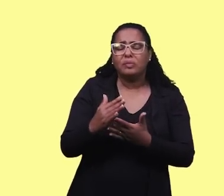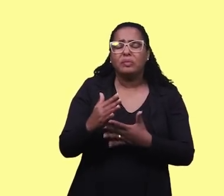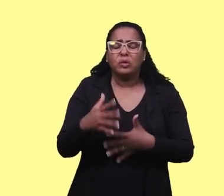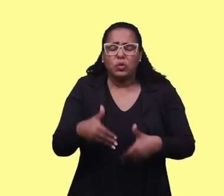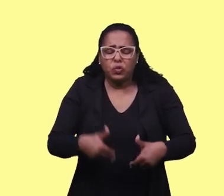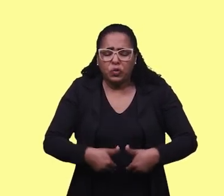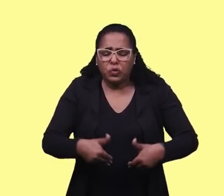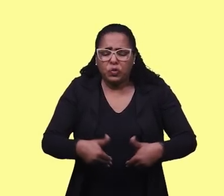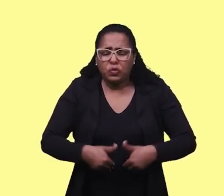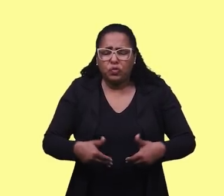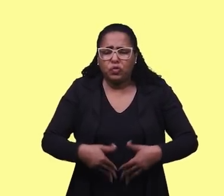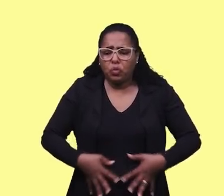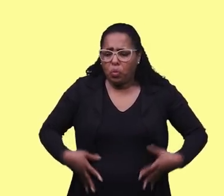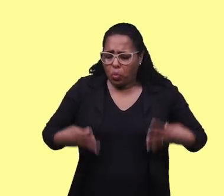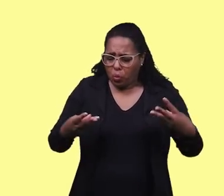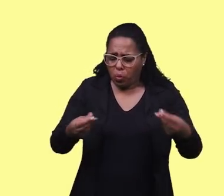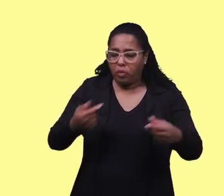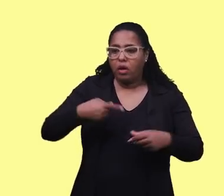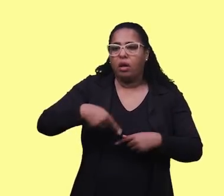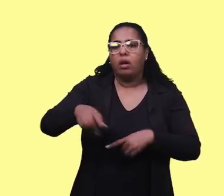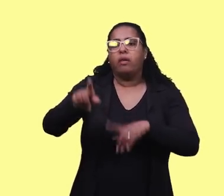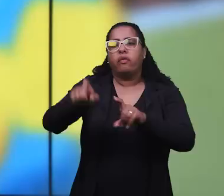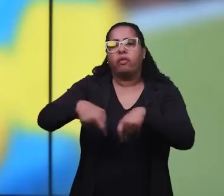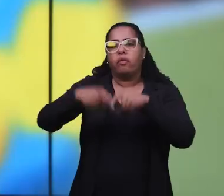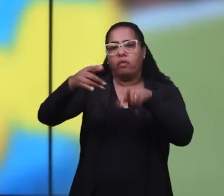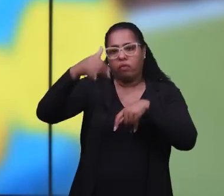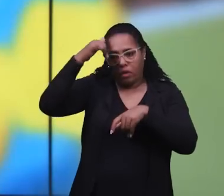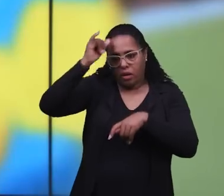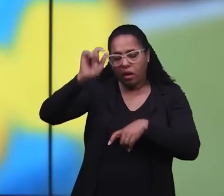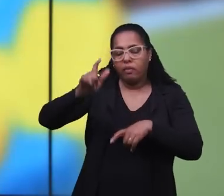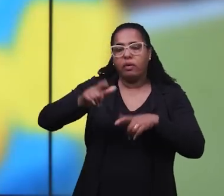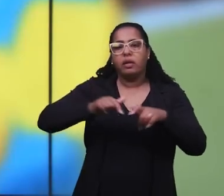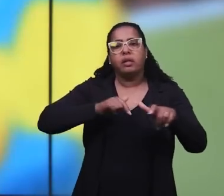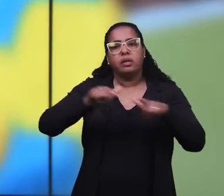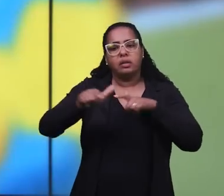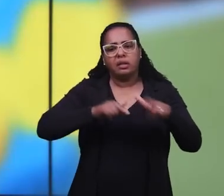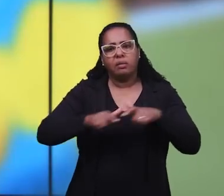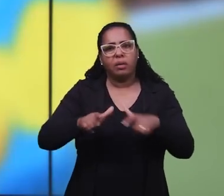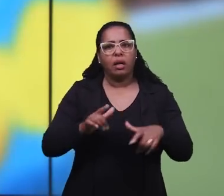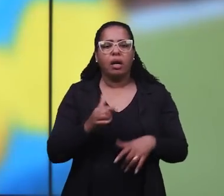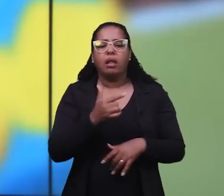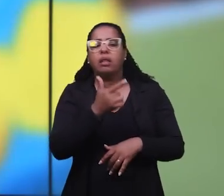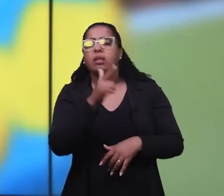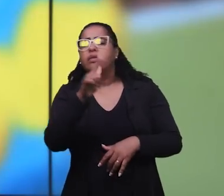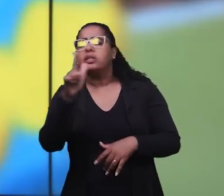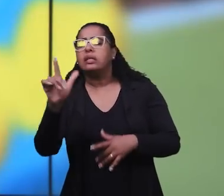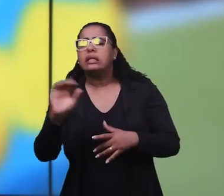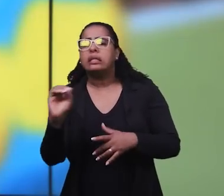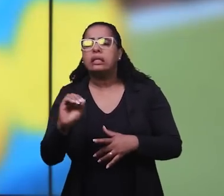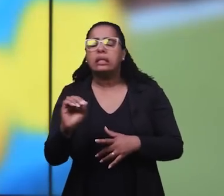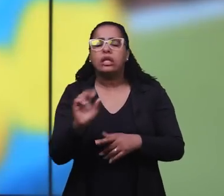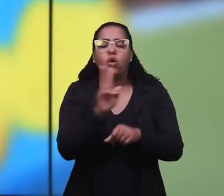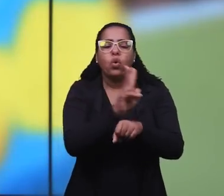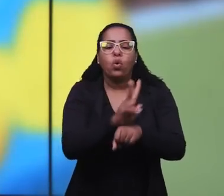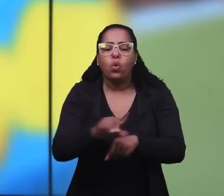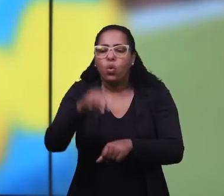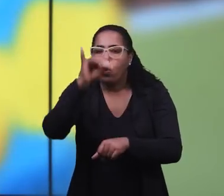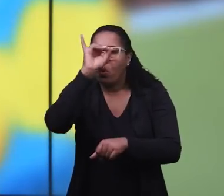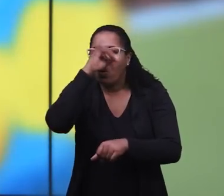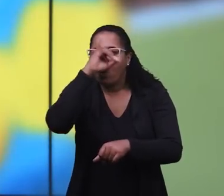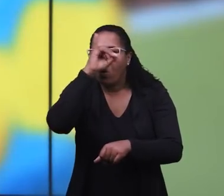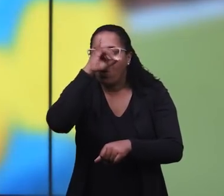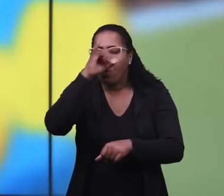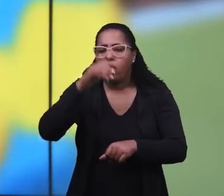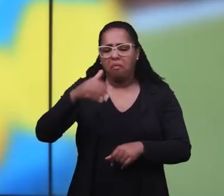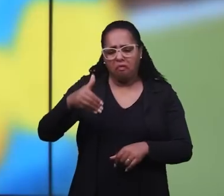trabalhar em uma fazenda e, sem ter outra coisa para fazer, foi cuidar de porcos.